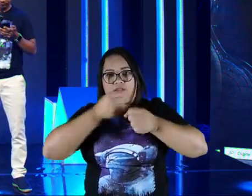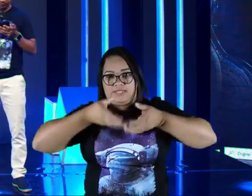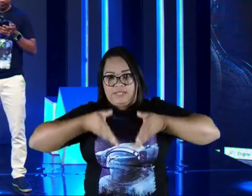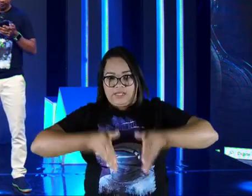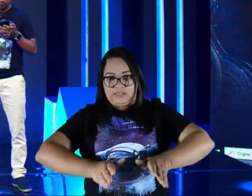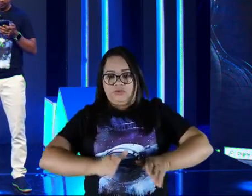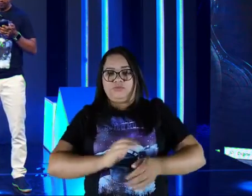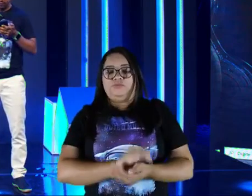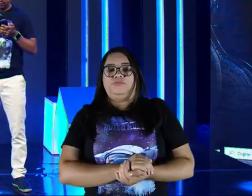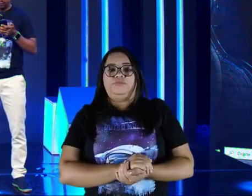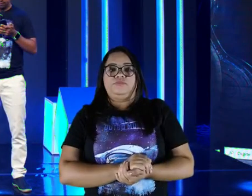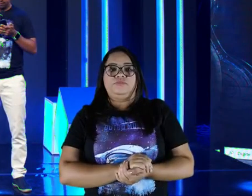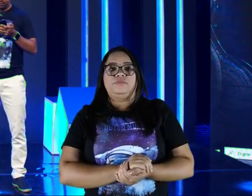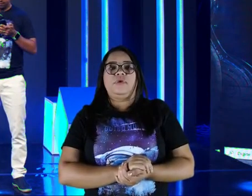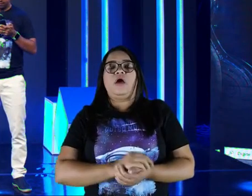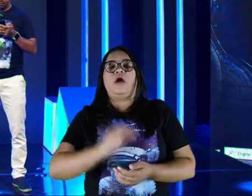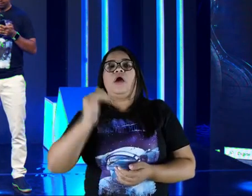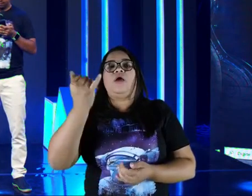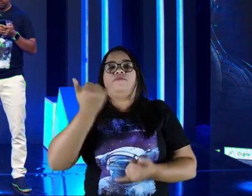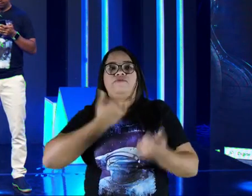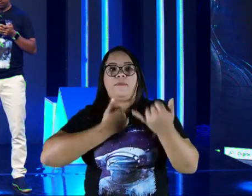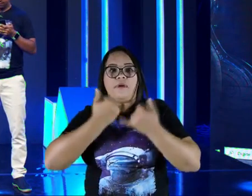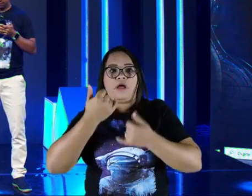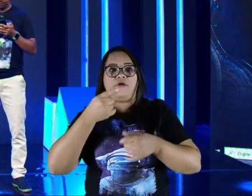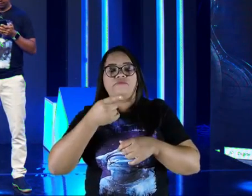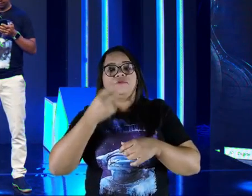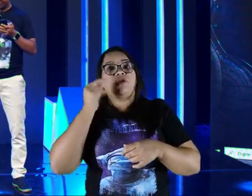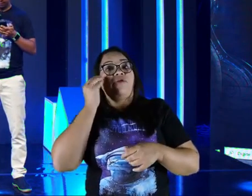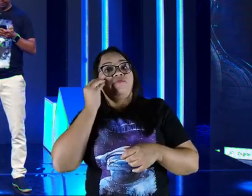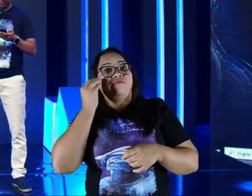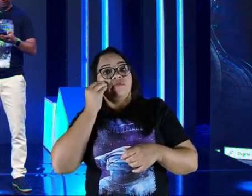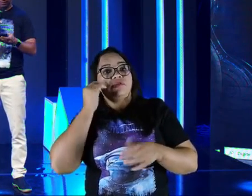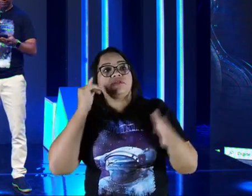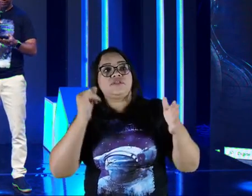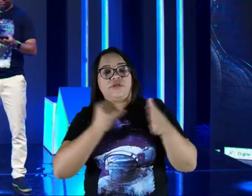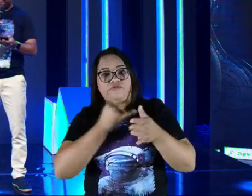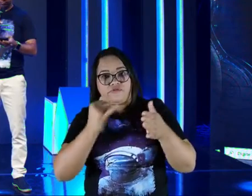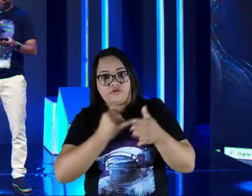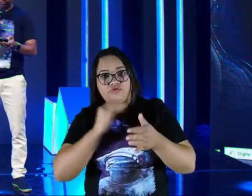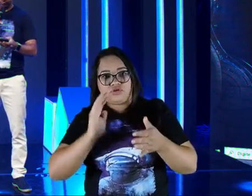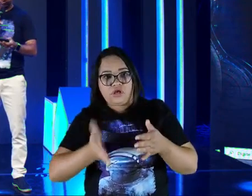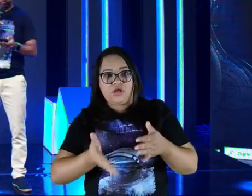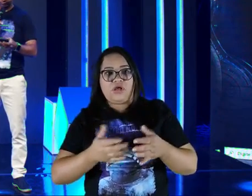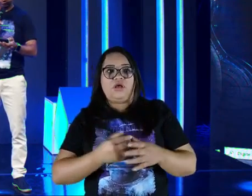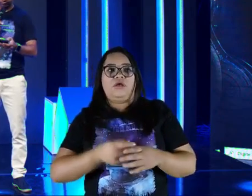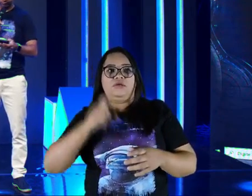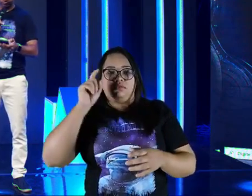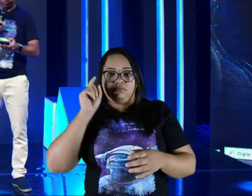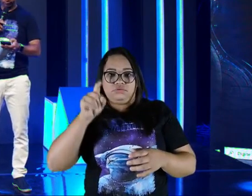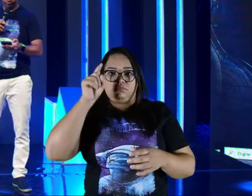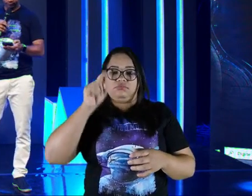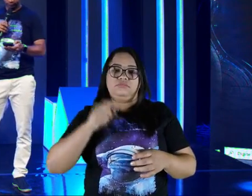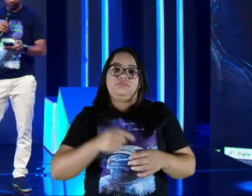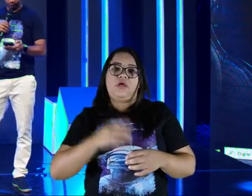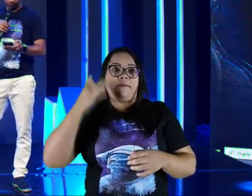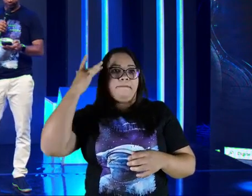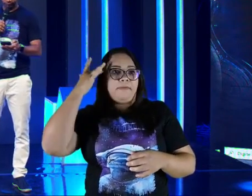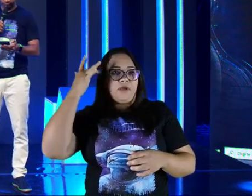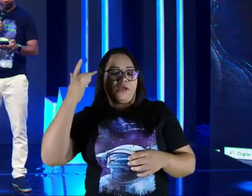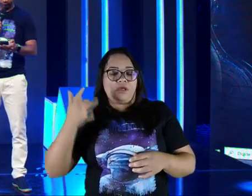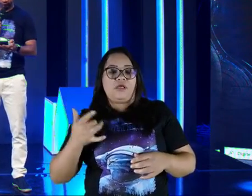com essa informação, ele já vai aparecer lá, que você está inscrito no Congresso de Universitários. você clica ali e aí